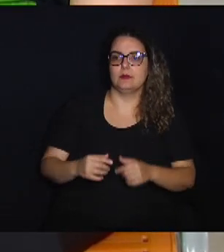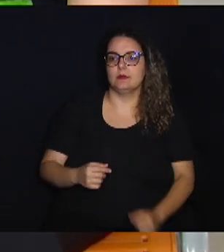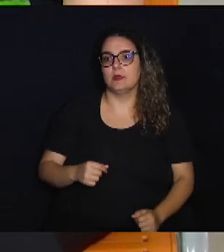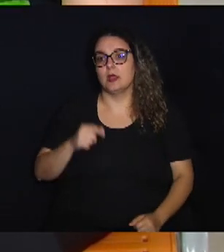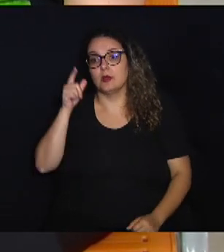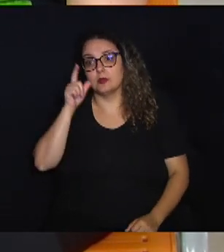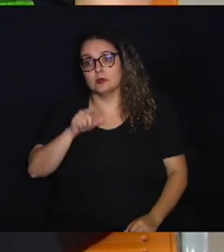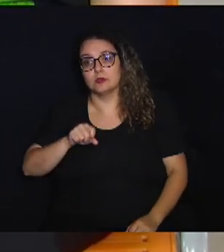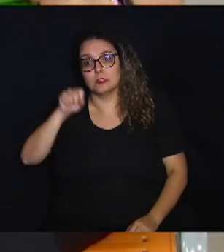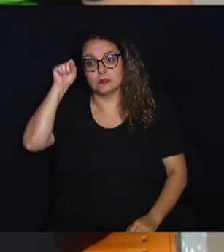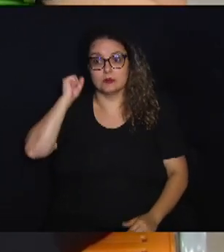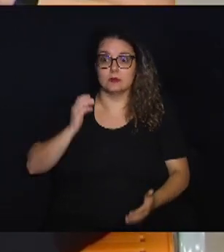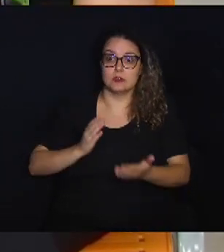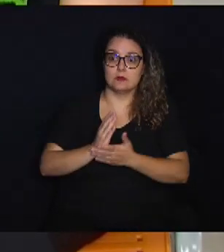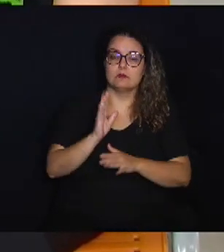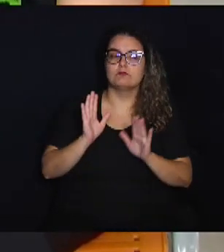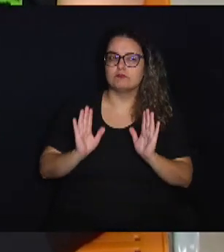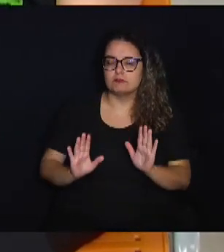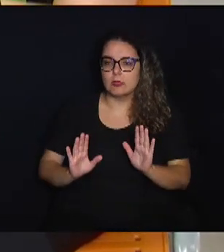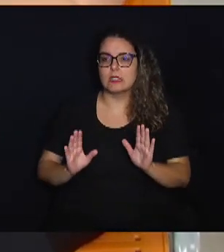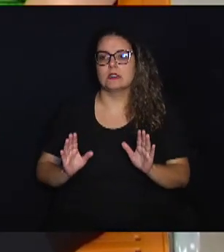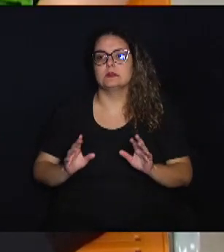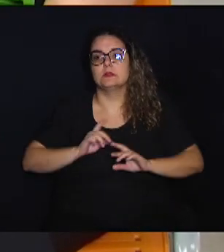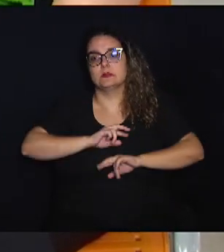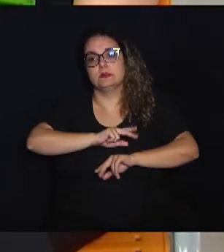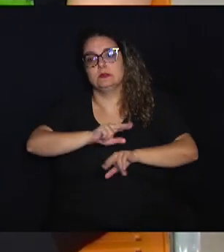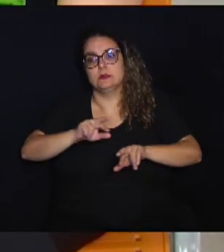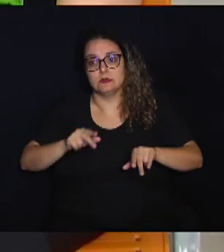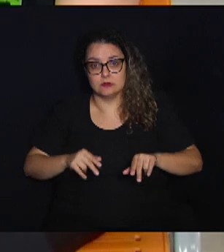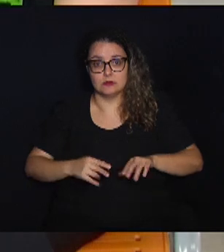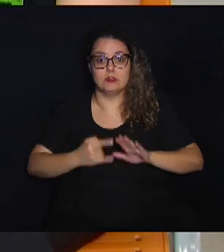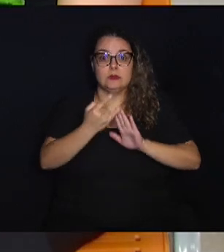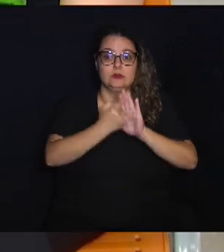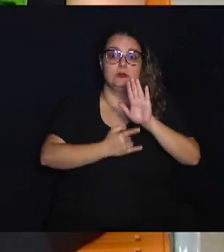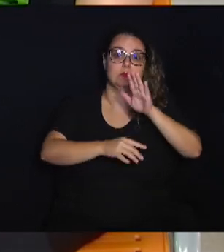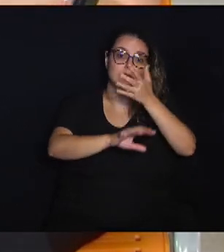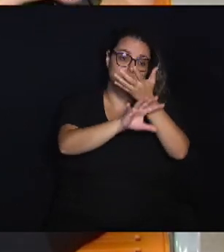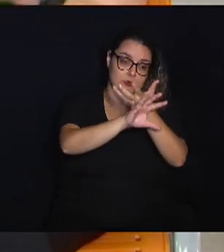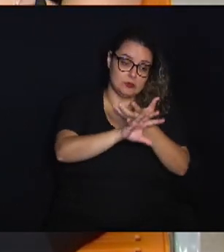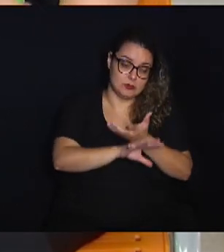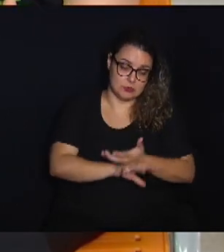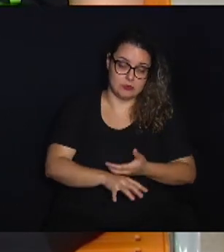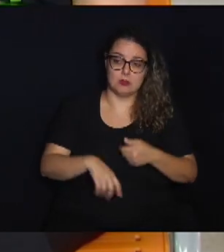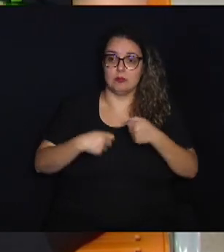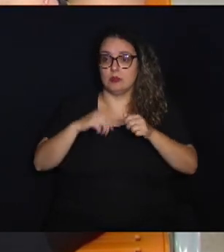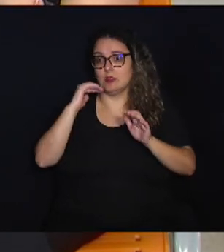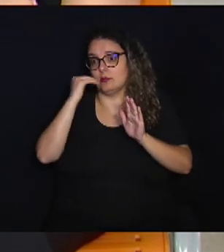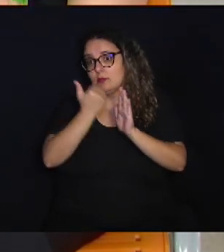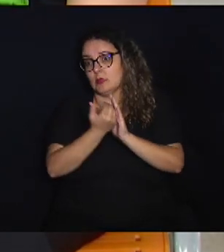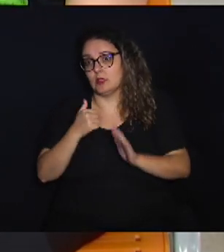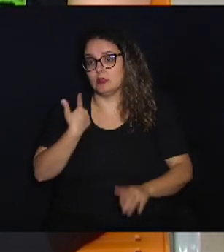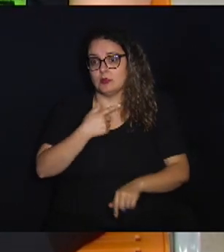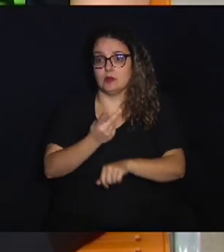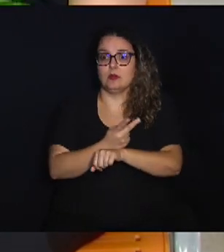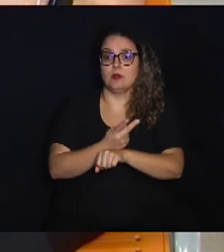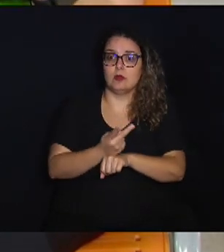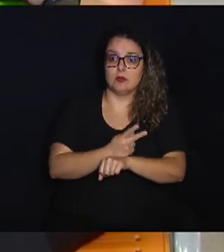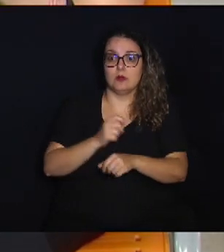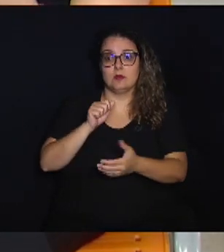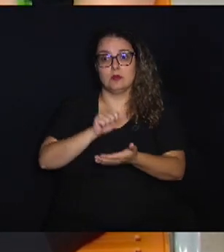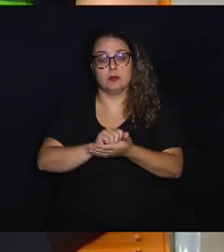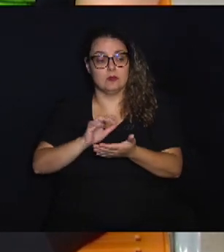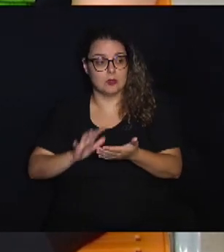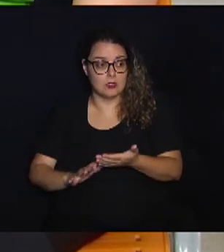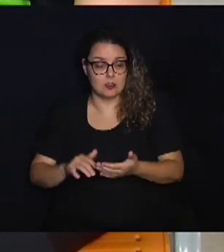vestibular. Mas, dentre, né, esse currículo que a gente precisa seguir, nós buscamos fazer atividades